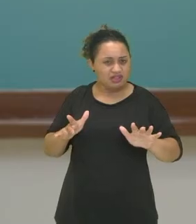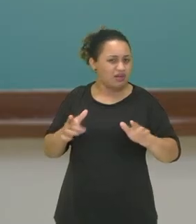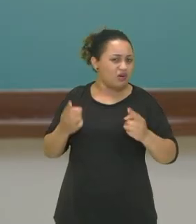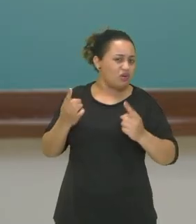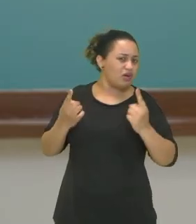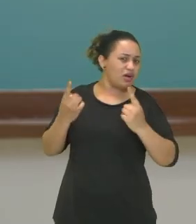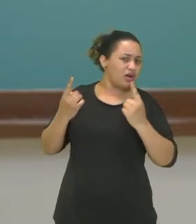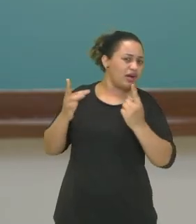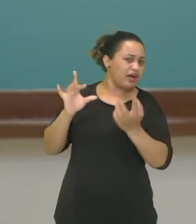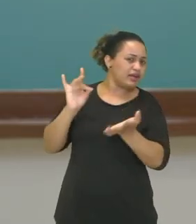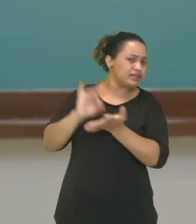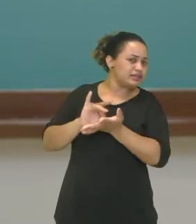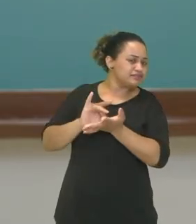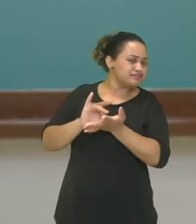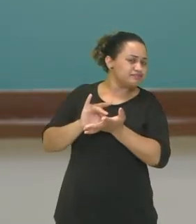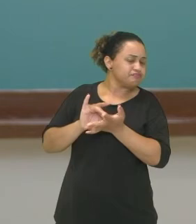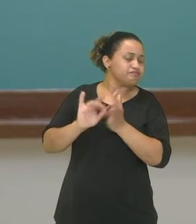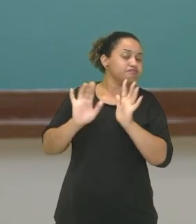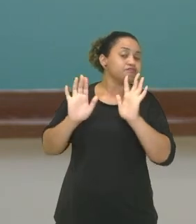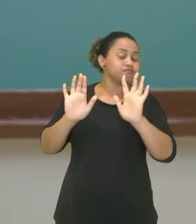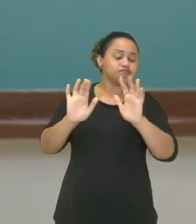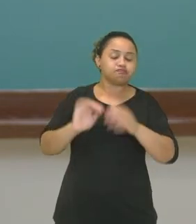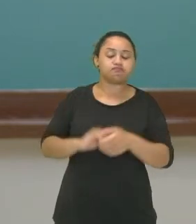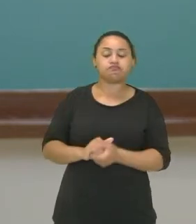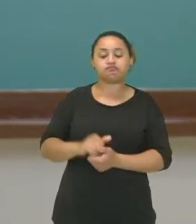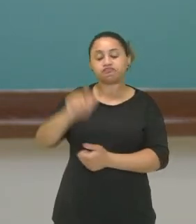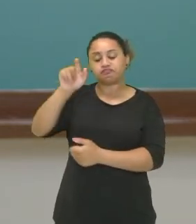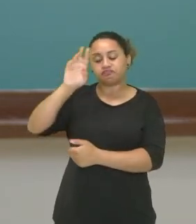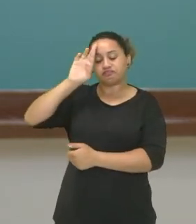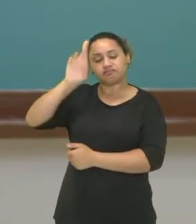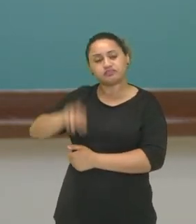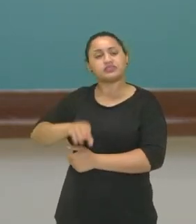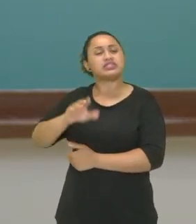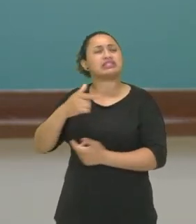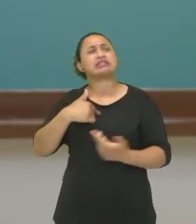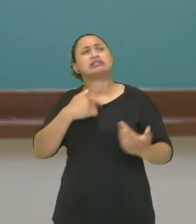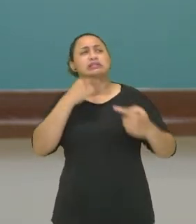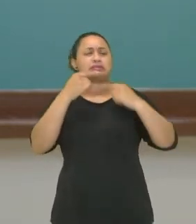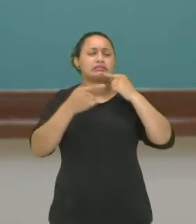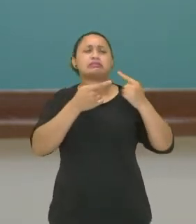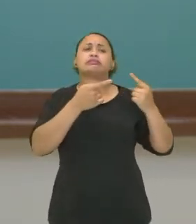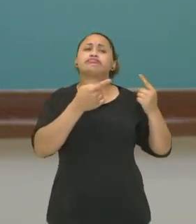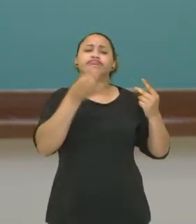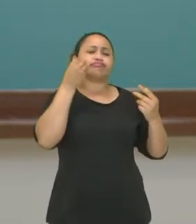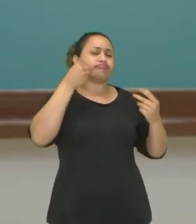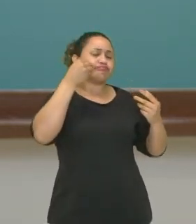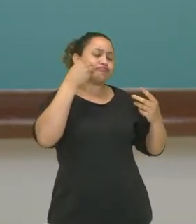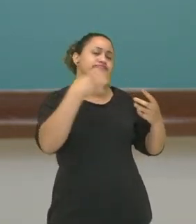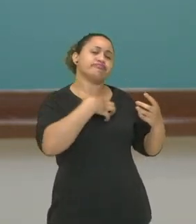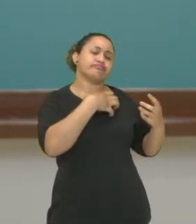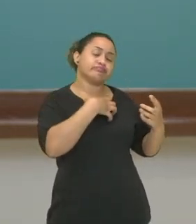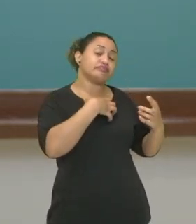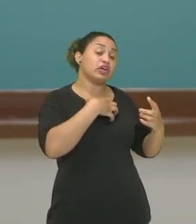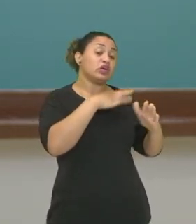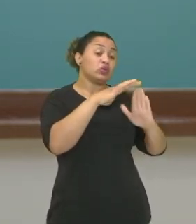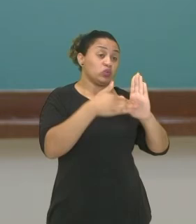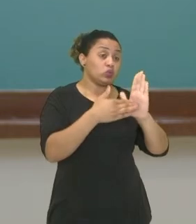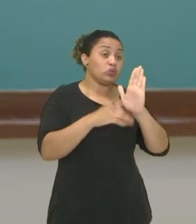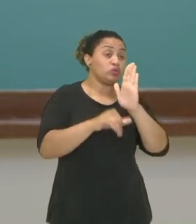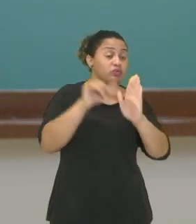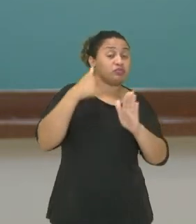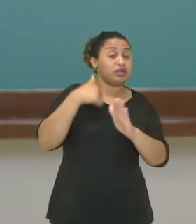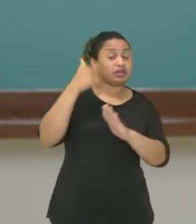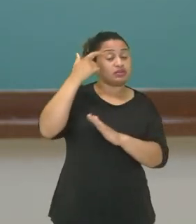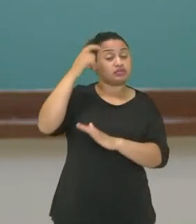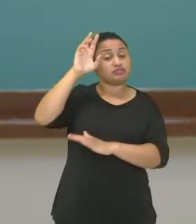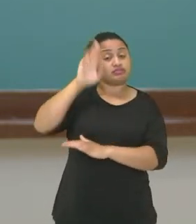problema que eu estou colocando aqui é, se o racionalista desconfia da experiência sensível, e tudo que sabemos passa primeiro pela razão, eu já nasço